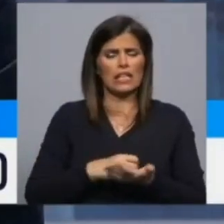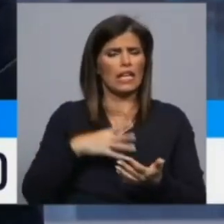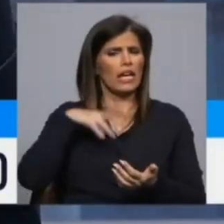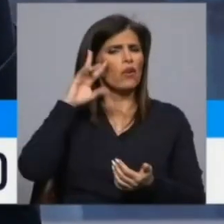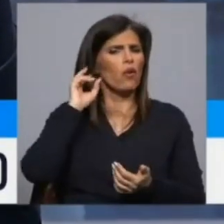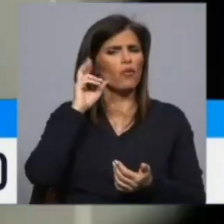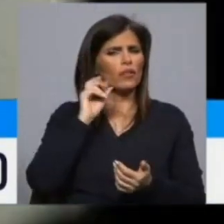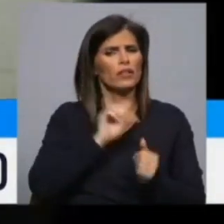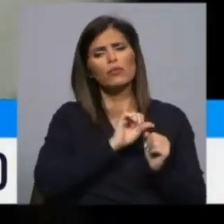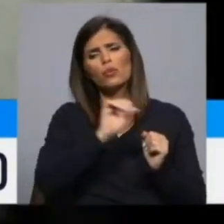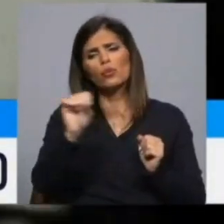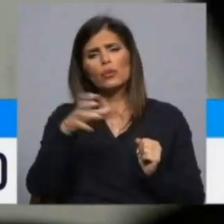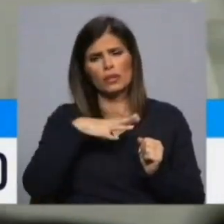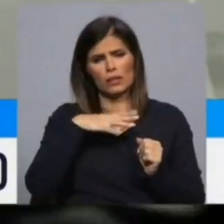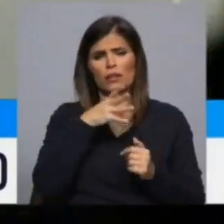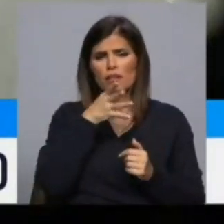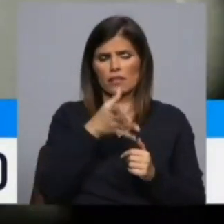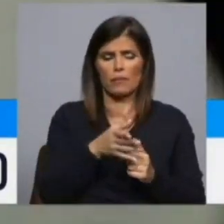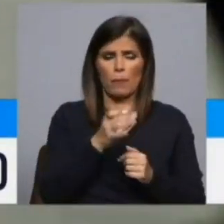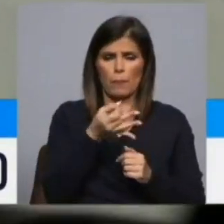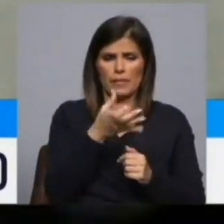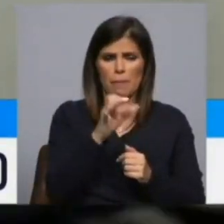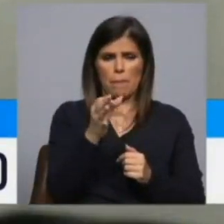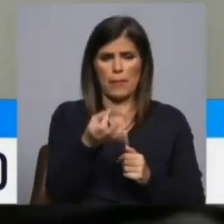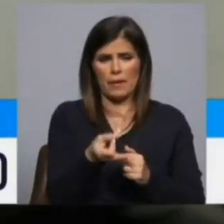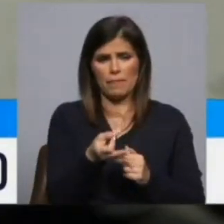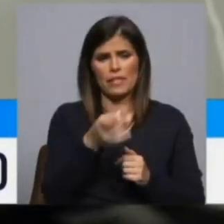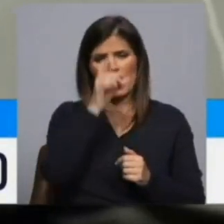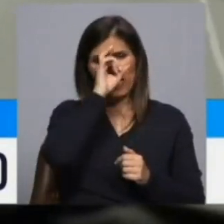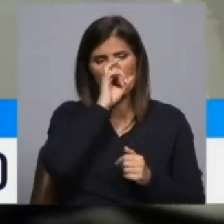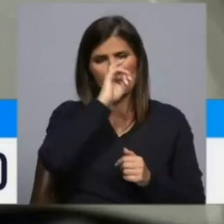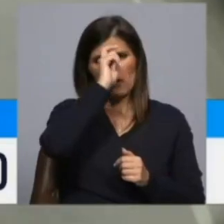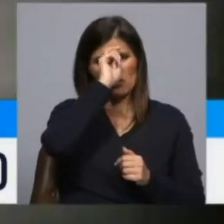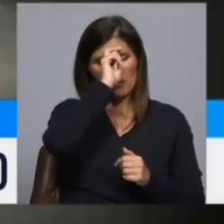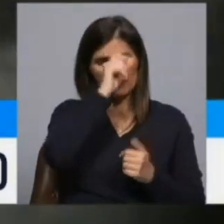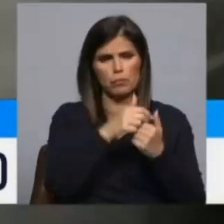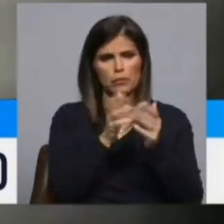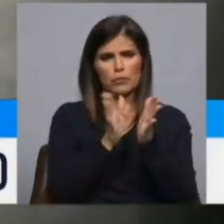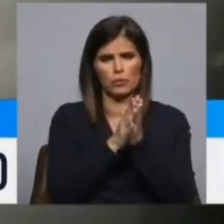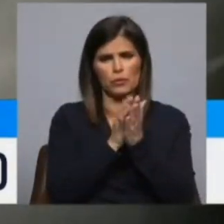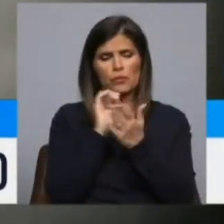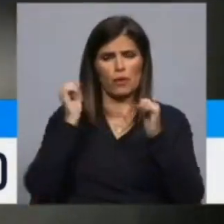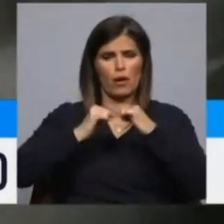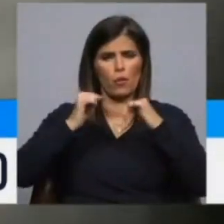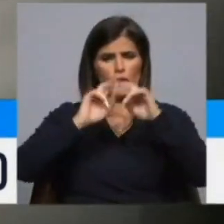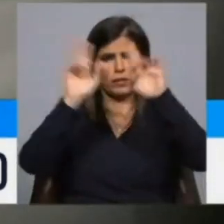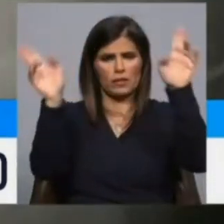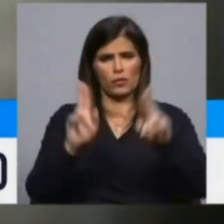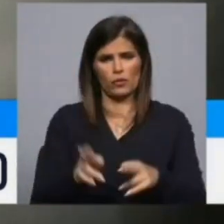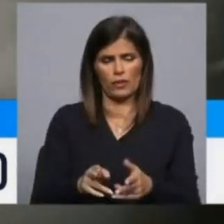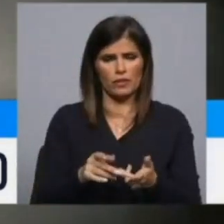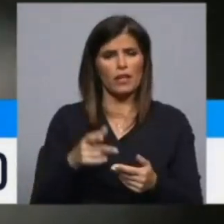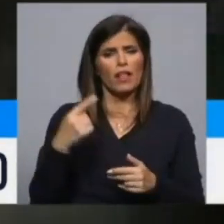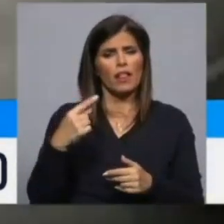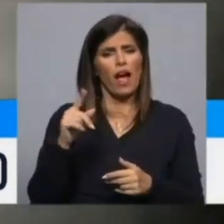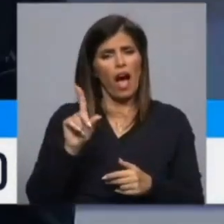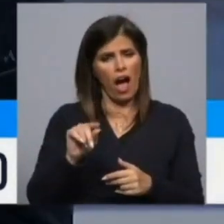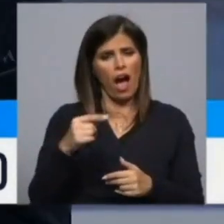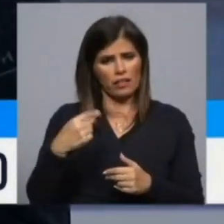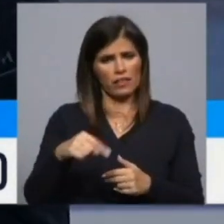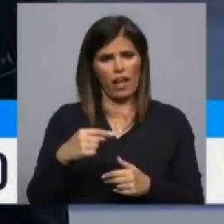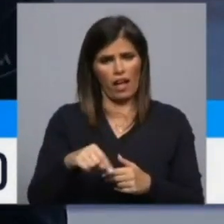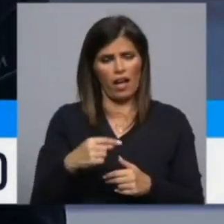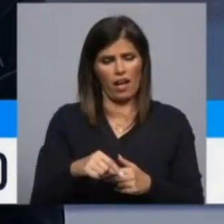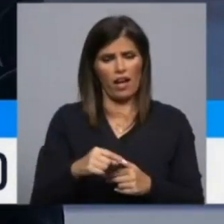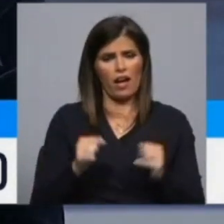ouvir aquilo tudo que temos para dizer o PCP lembra o respeito por todos os acordos internacionais também a acordos internacionais